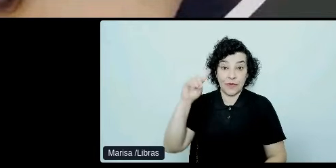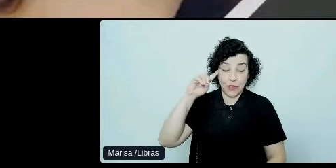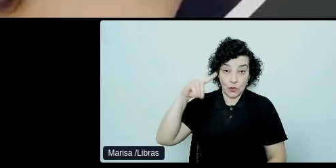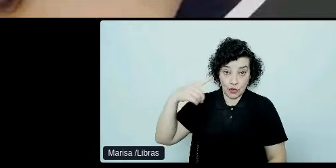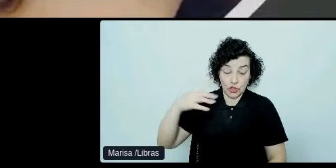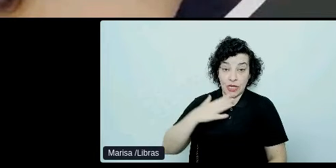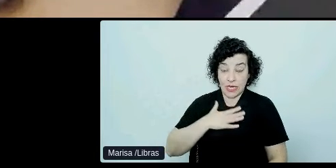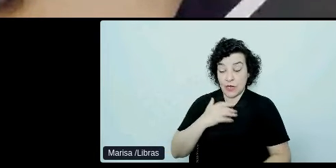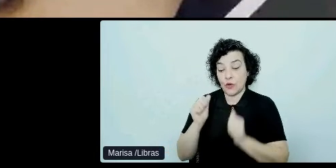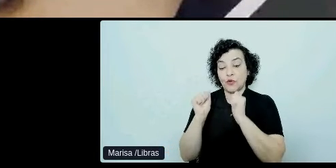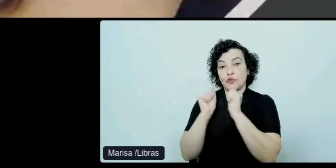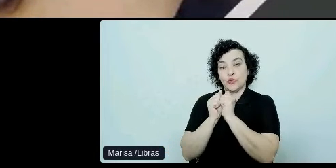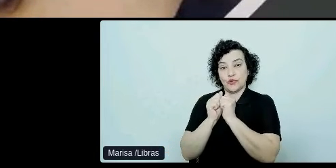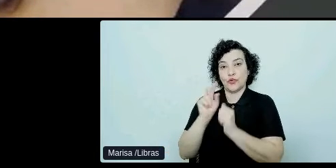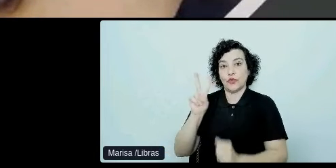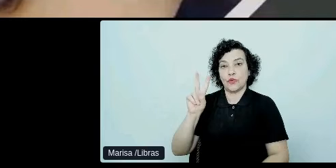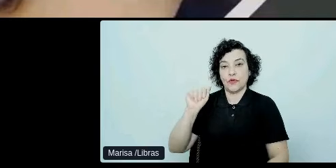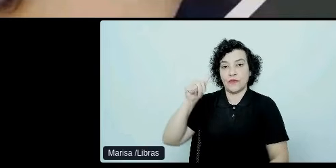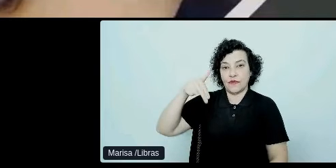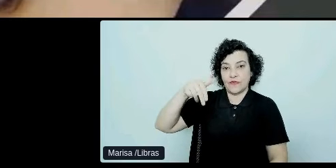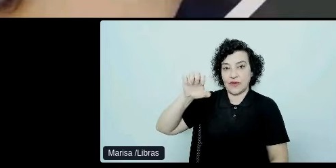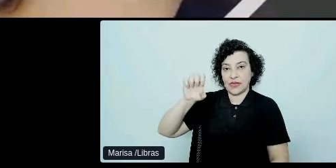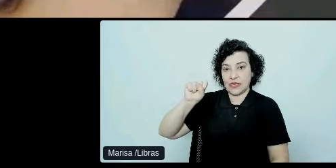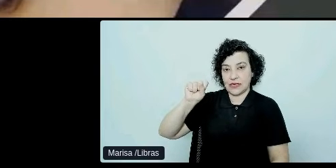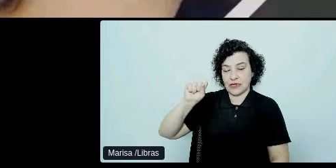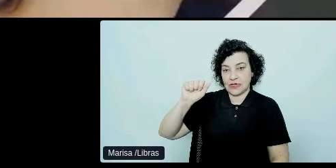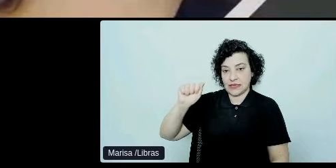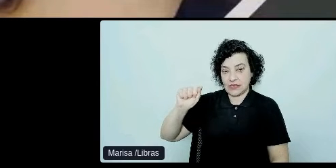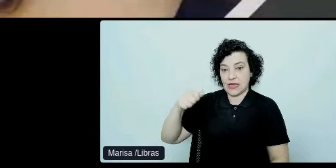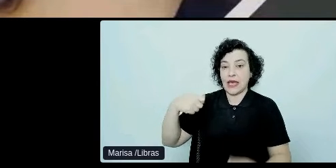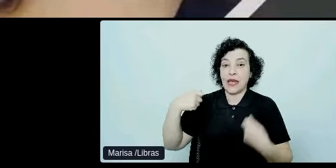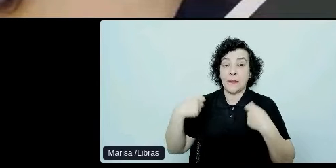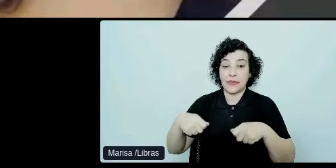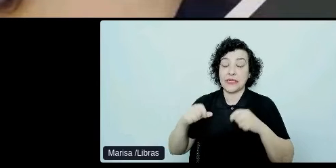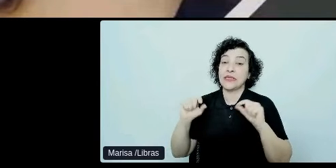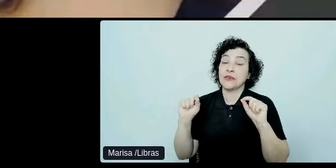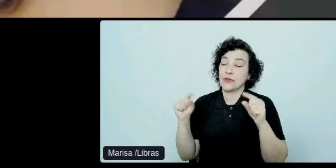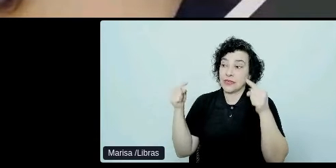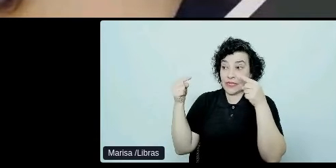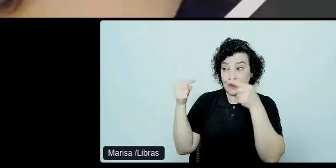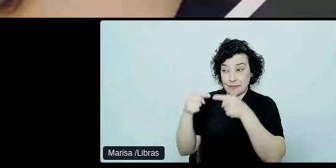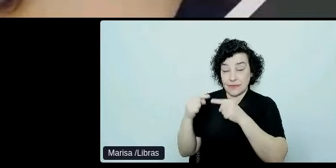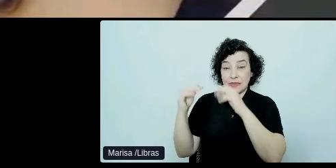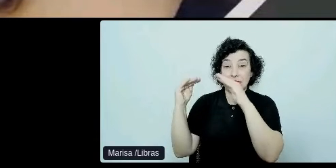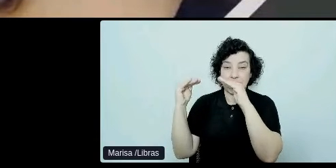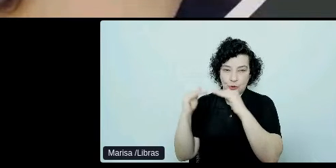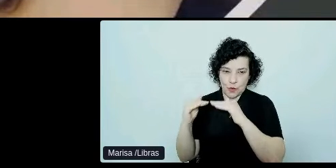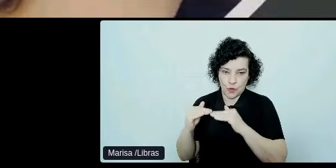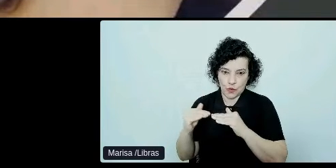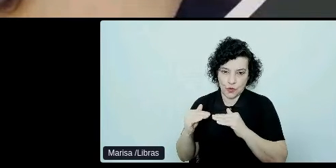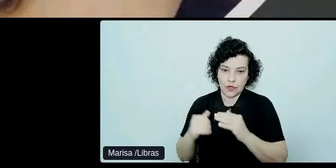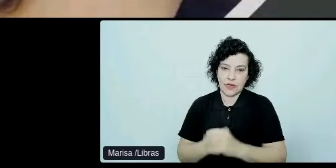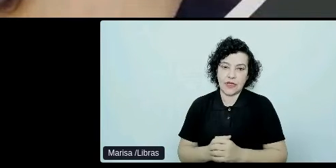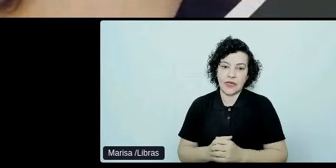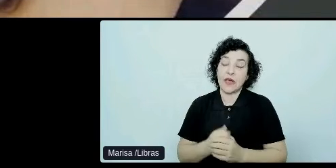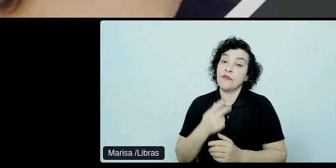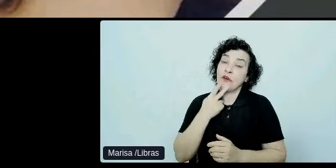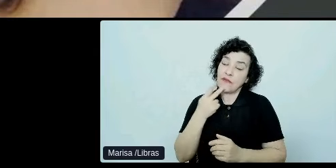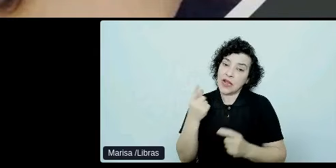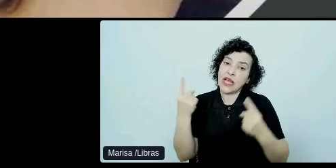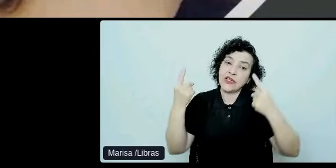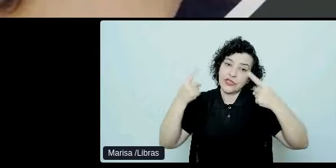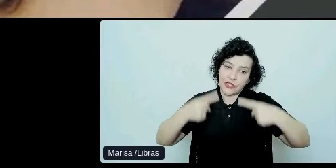a gente tem que se combinar em muita coisa. E cada uma dessas, eu vou chamar de desafios,